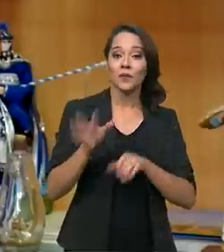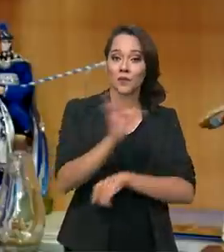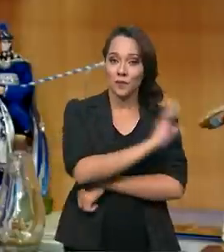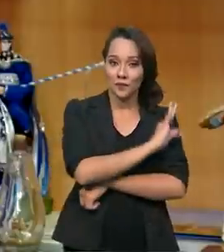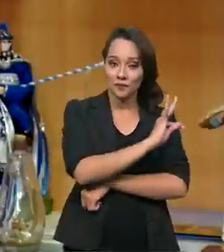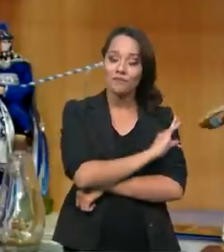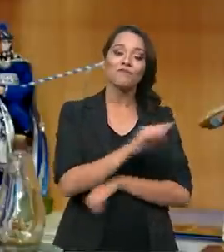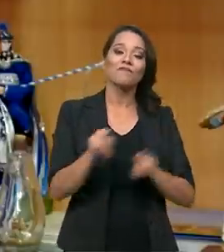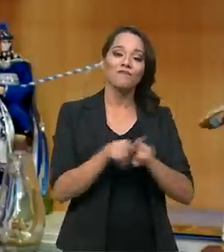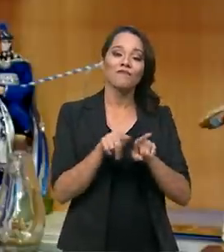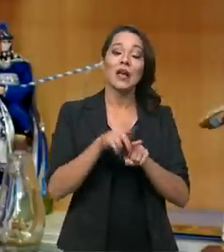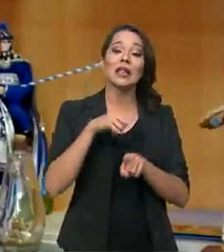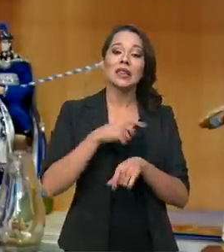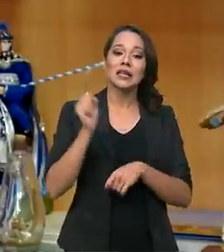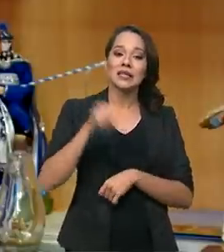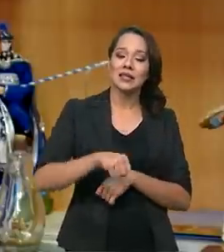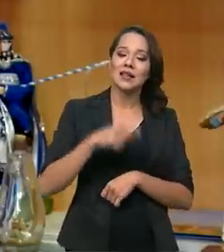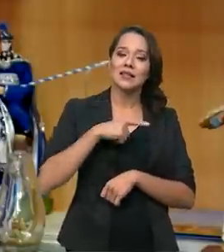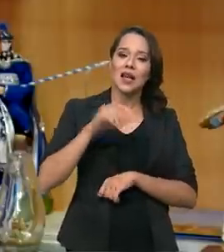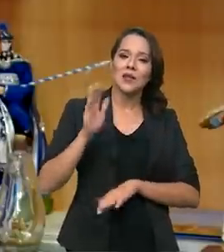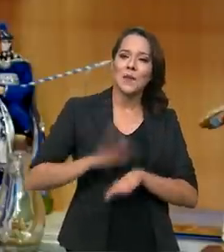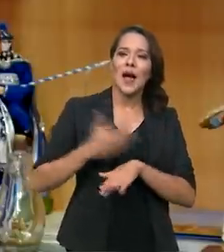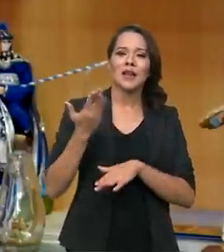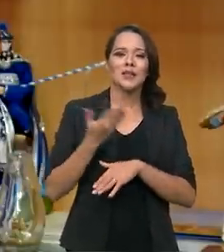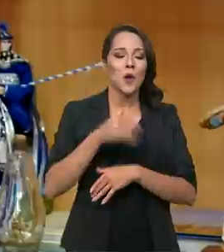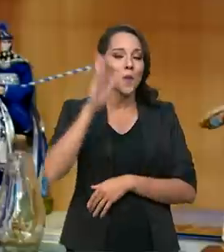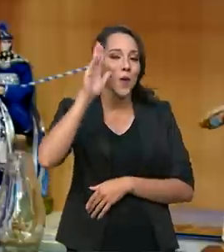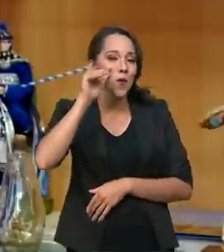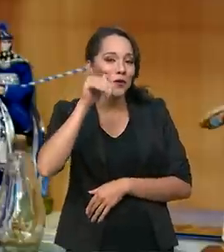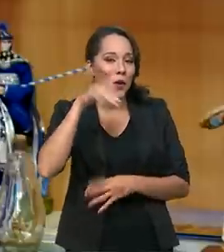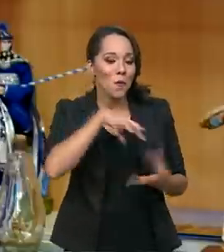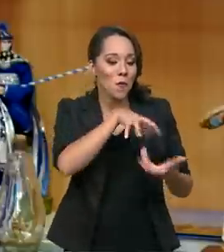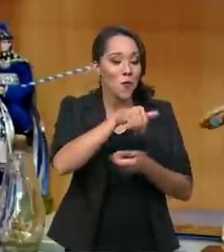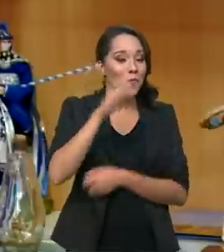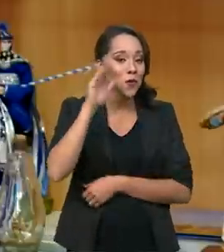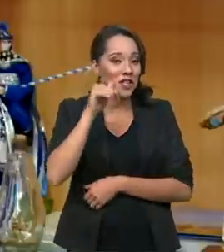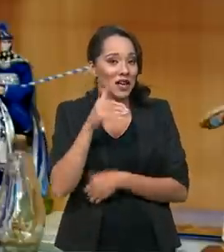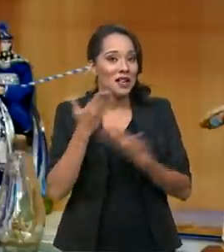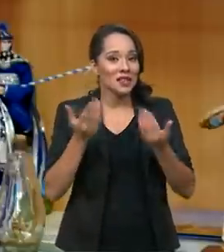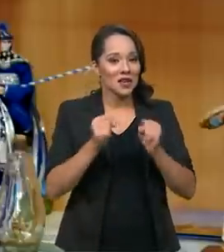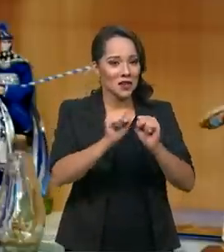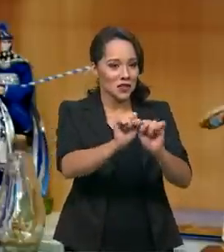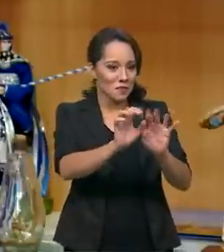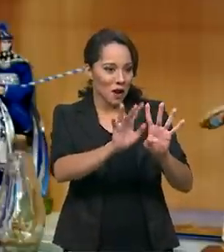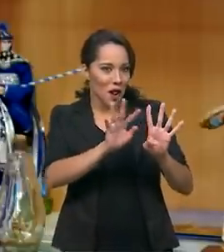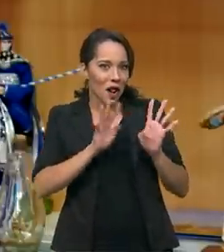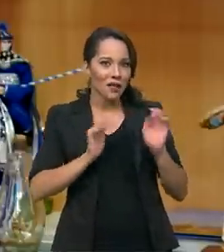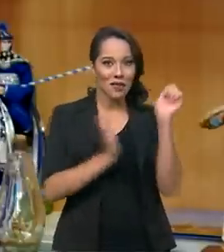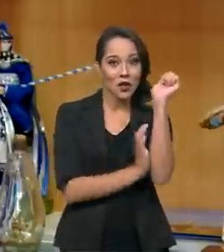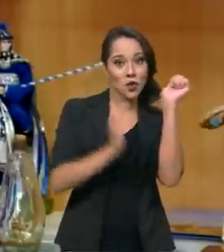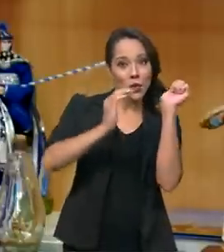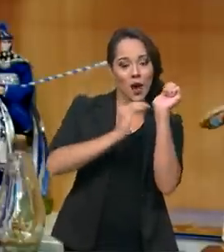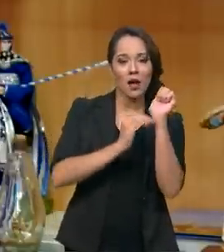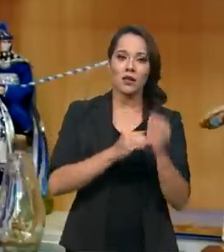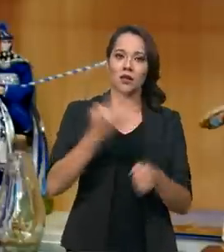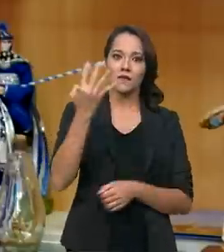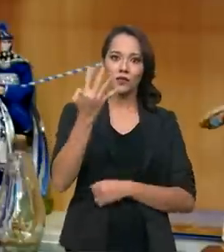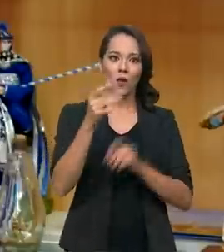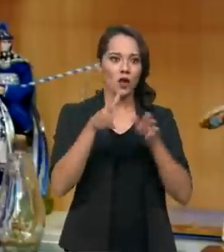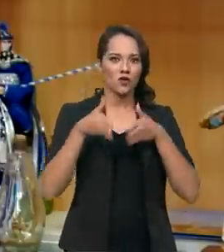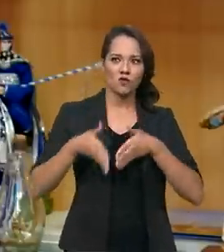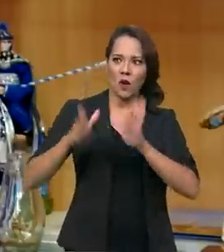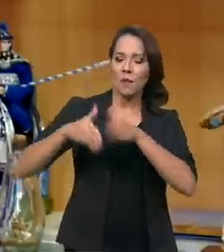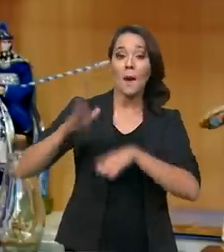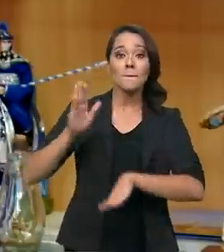técnica e a gente tá assim gerando uma curiosidade do mundo tanto é que o nosso Pavilhão Né estudo vai tá entre os quatro